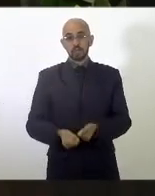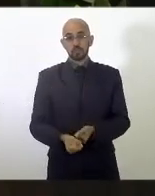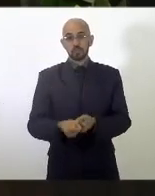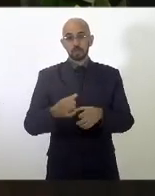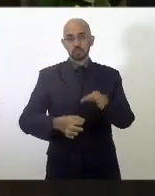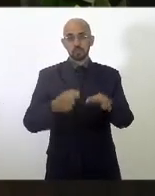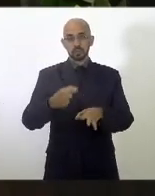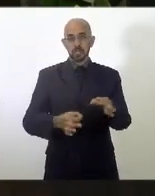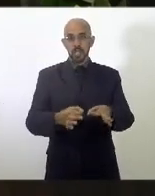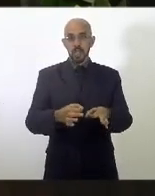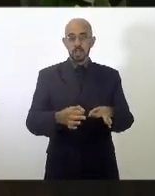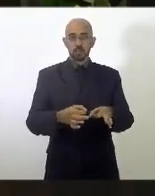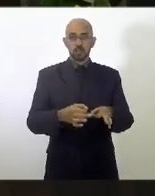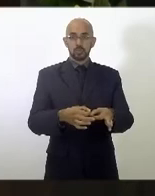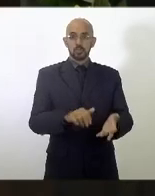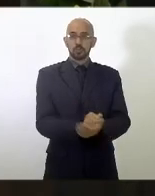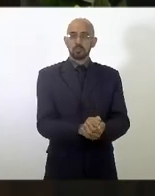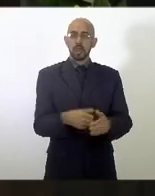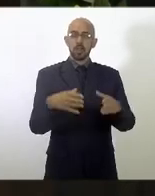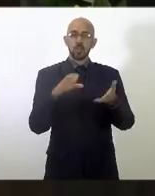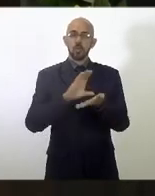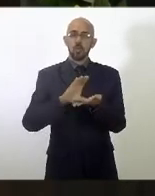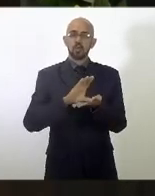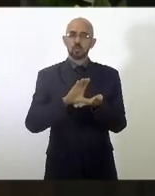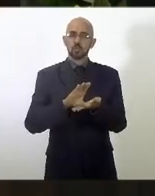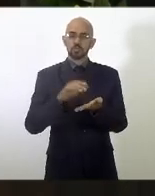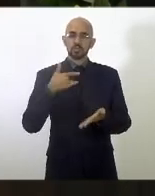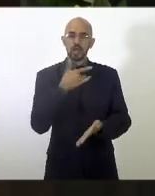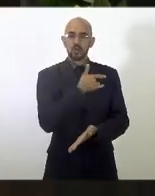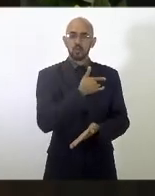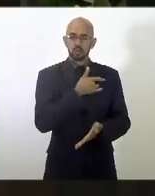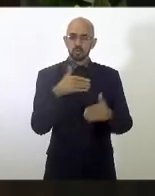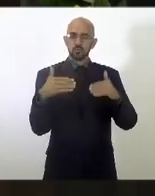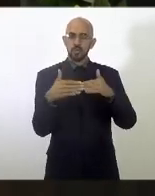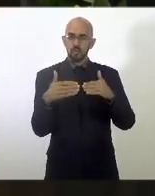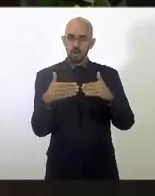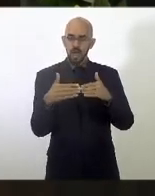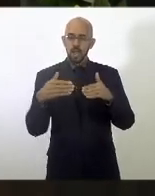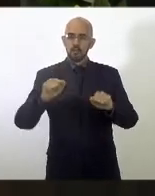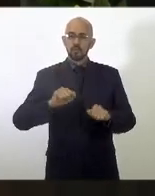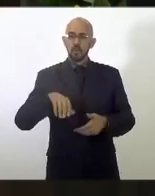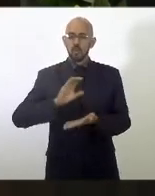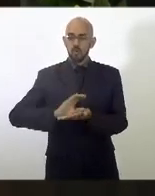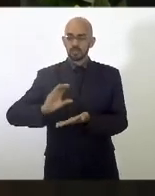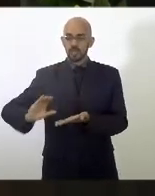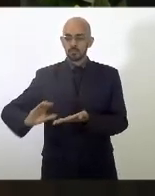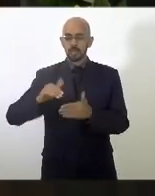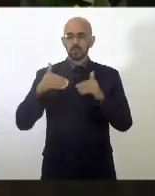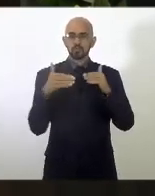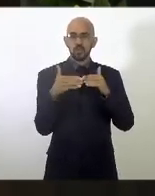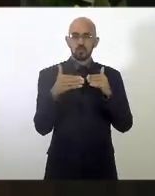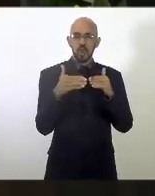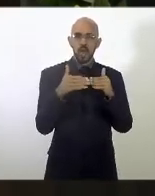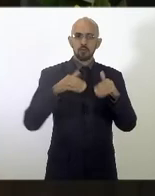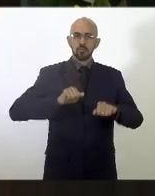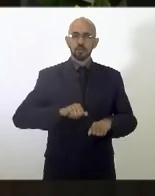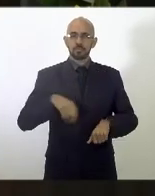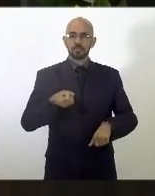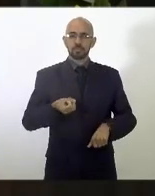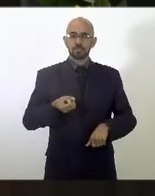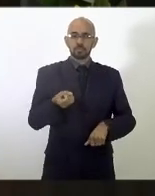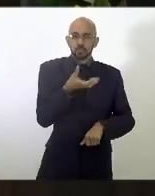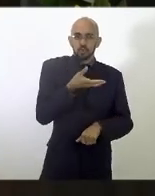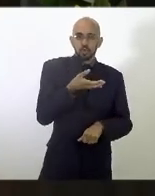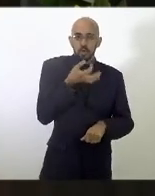Pareceres da Comissão de Constituição e Justiça pela condicionalidade. Saúde, favorável. De orçamento, finanças, fiscalização financeira e controle, favorável. Novos